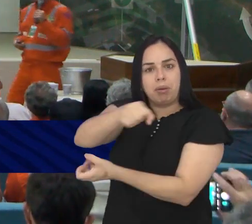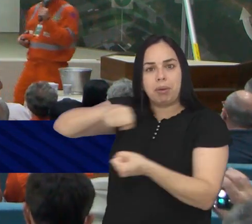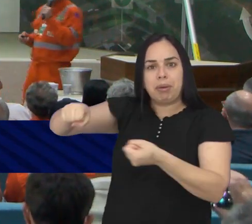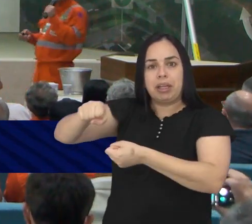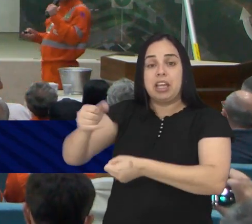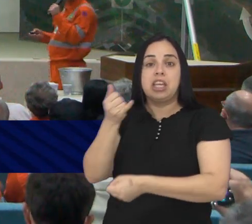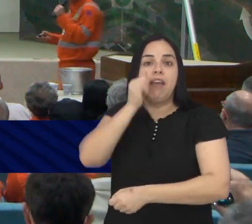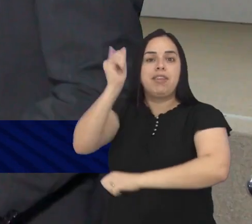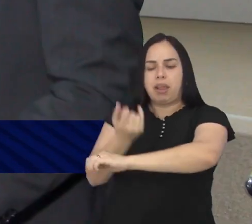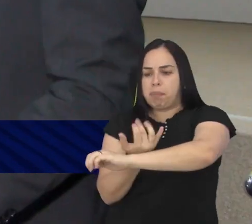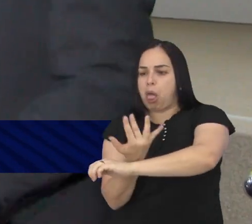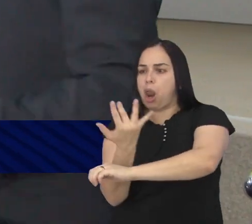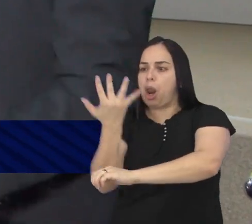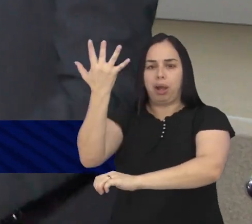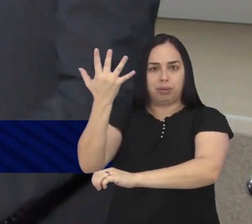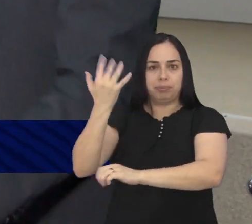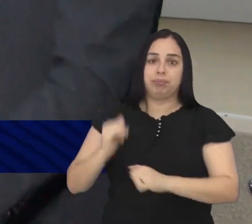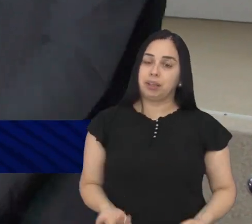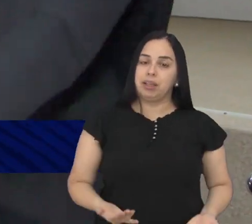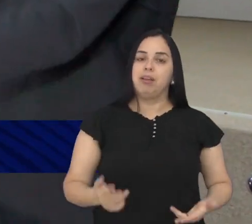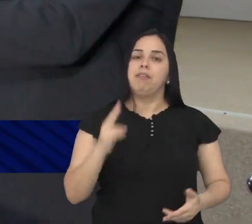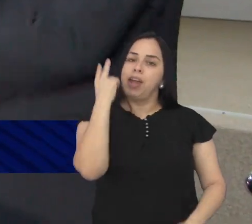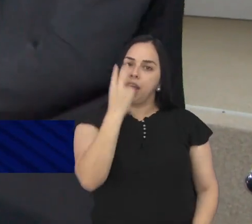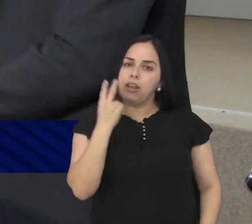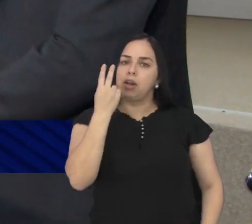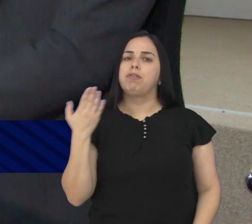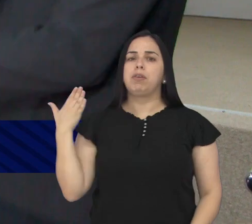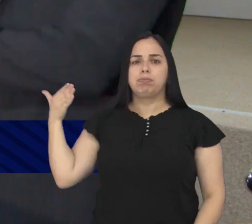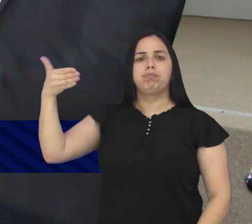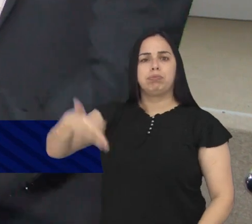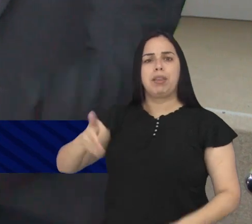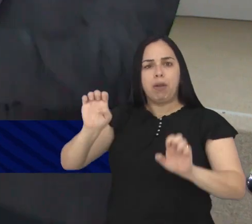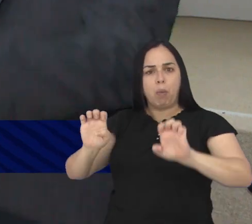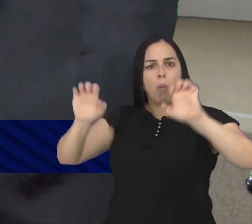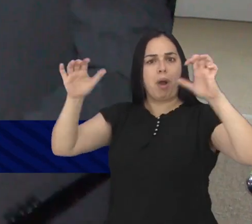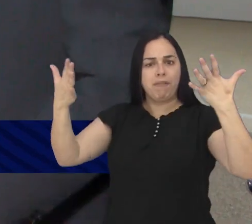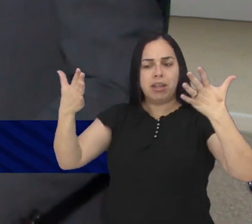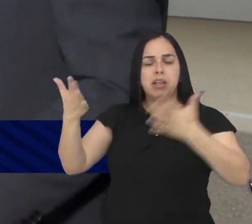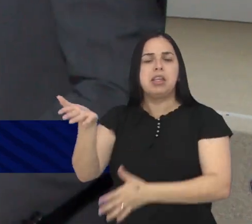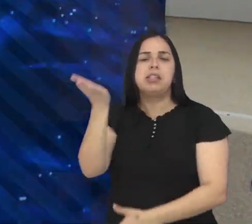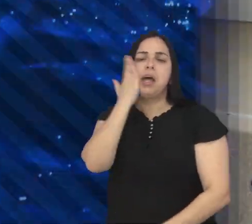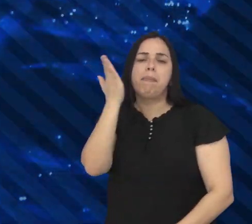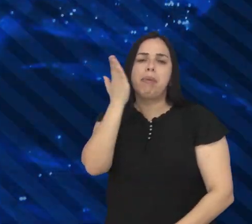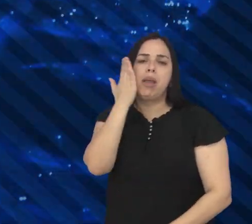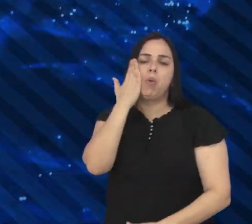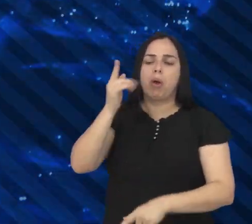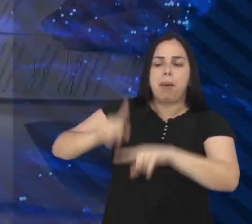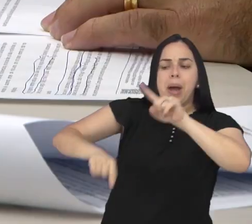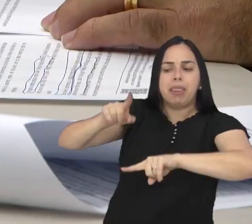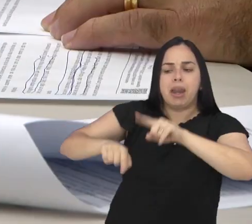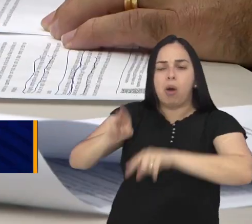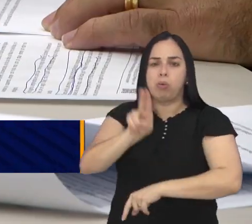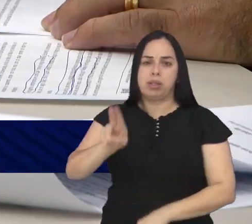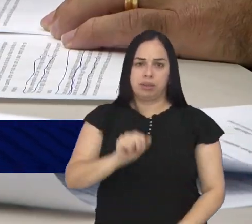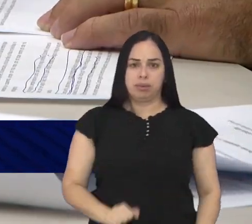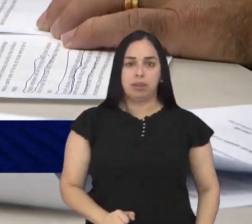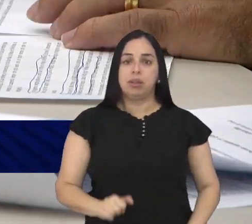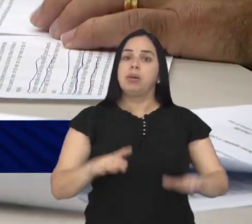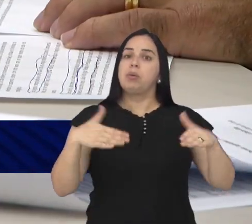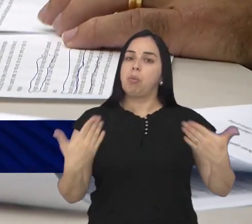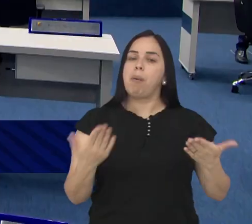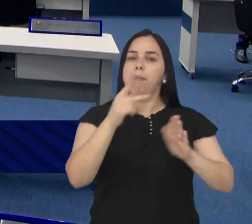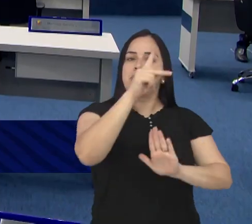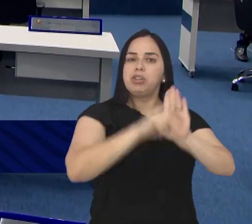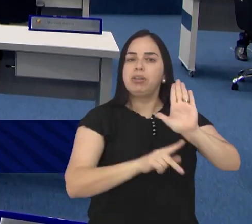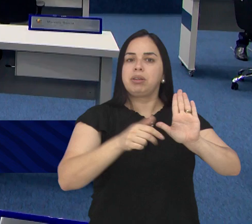de fabricação. Vereadores e autoridades foram convidados para conhecer o produto. Confira os projetos